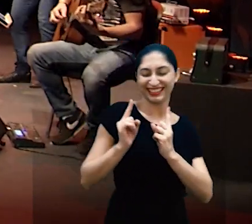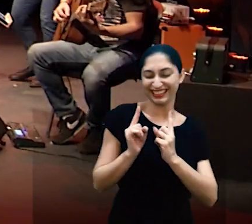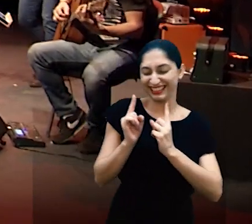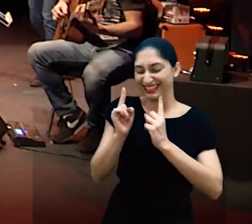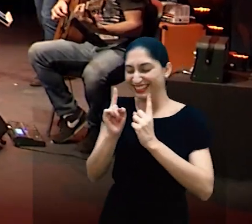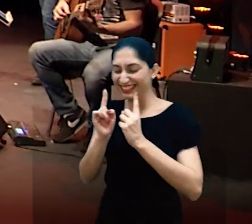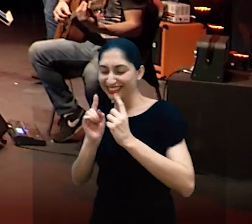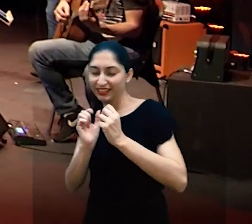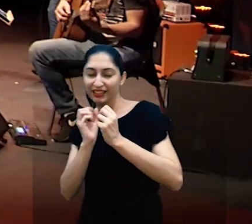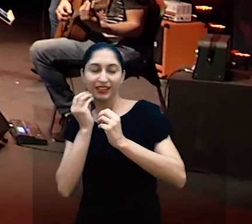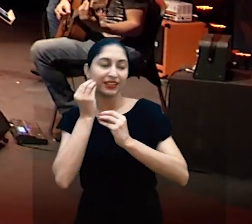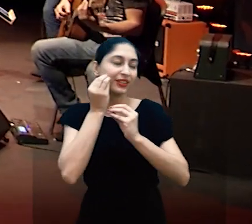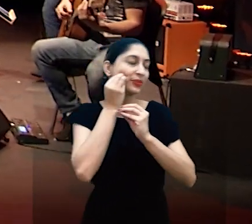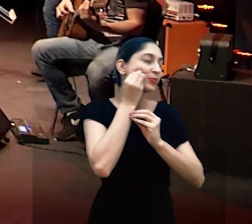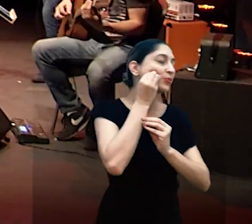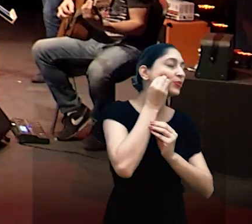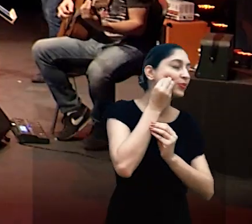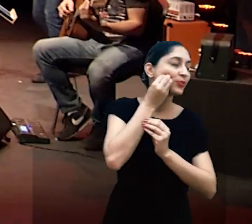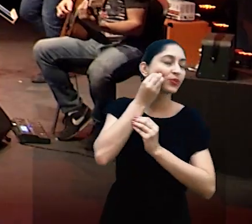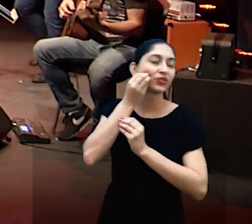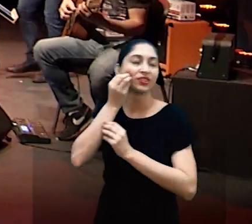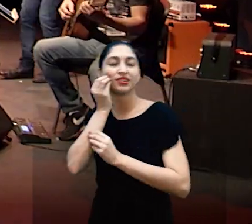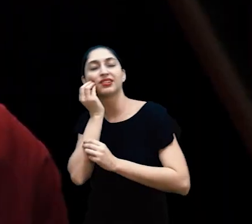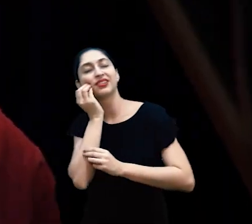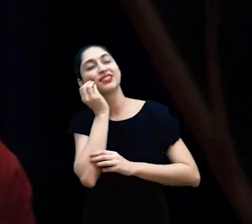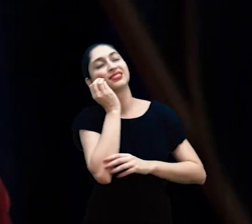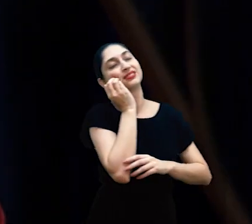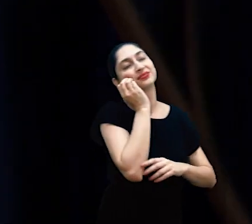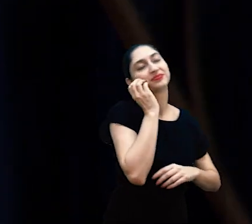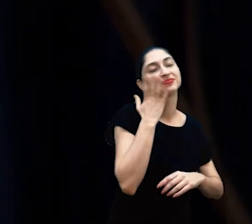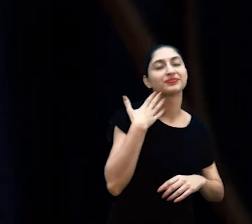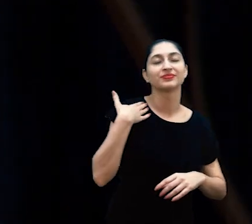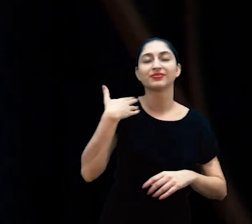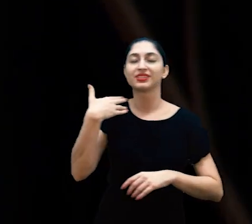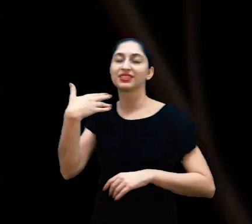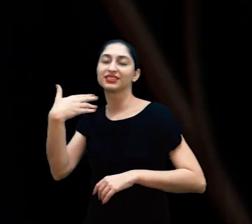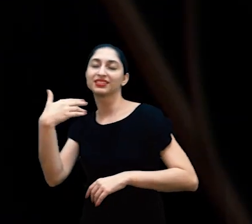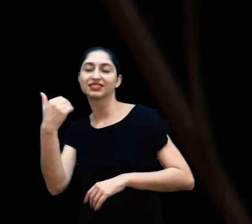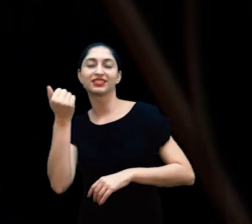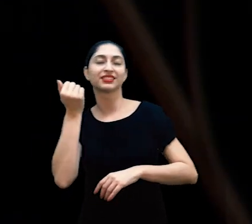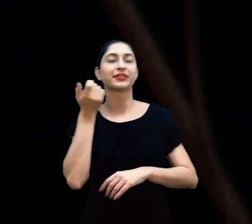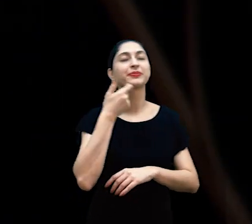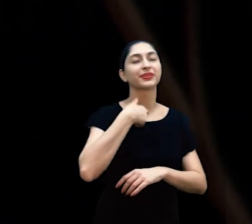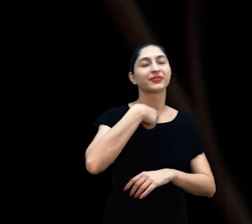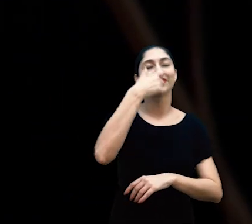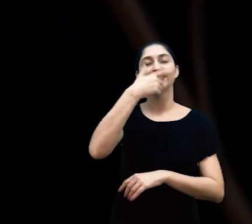esse beijo macio, me chamando de amor,